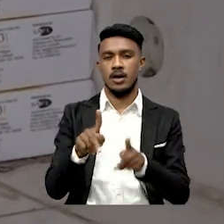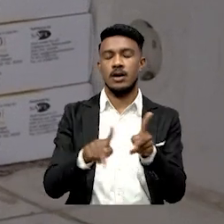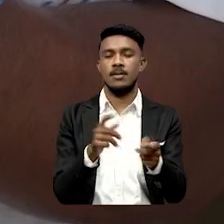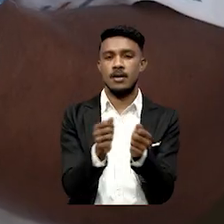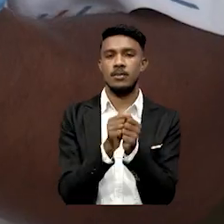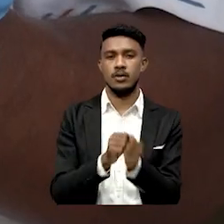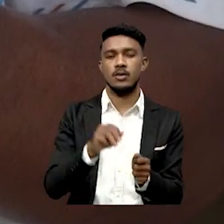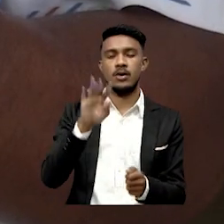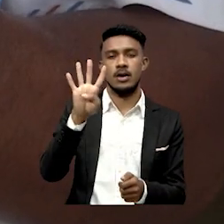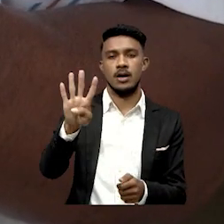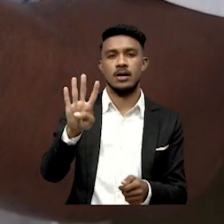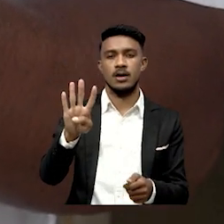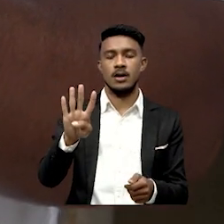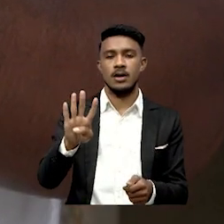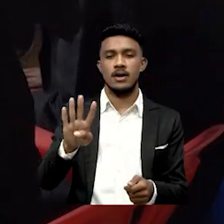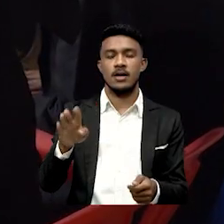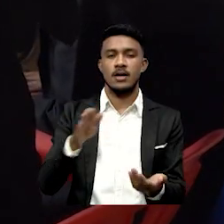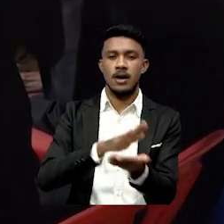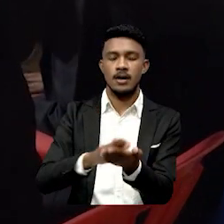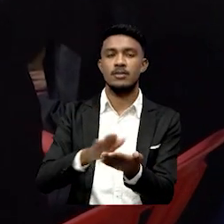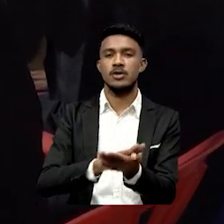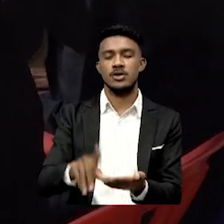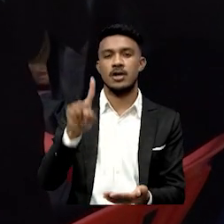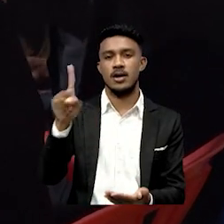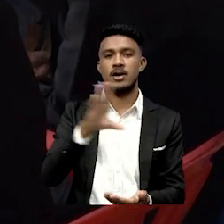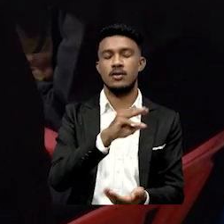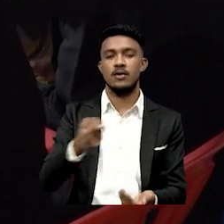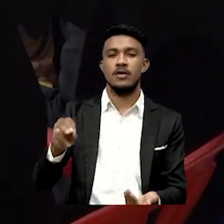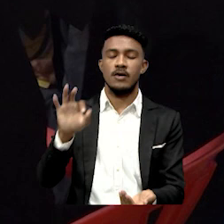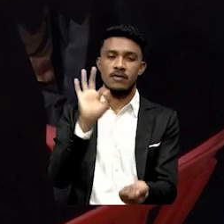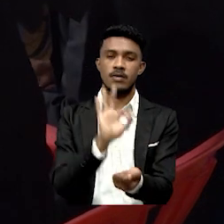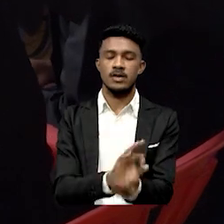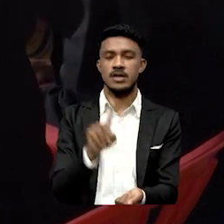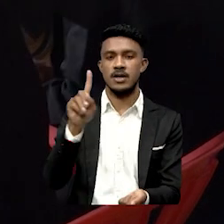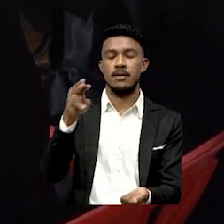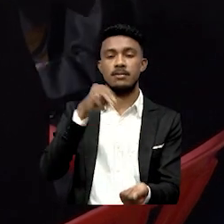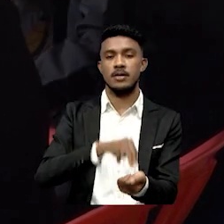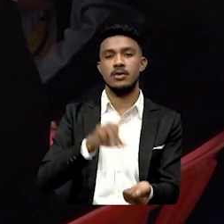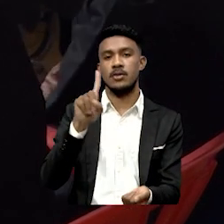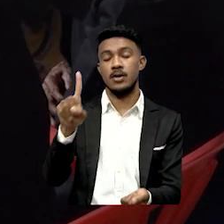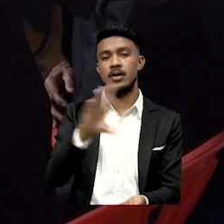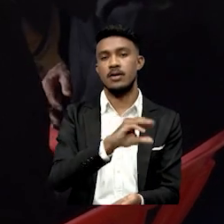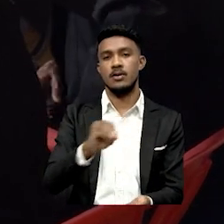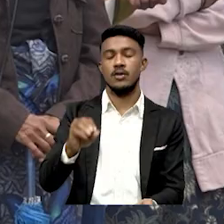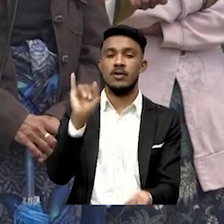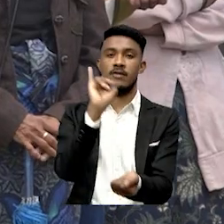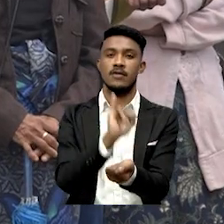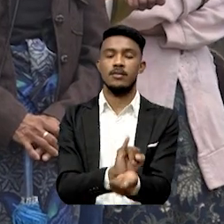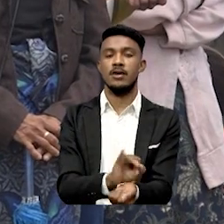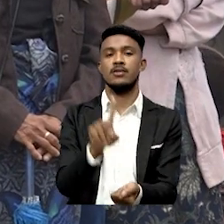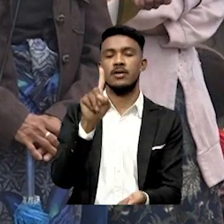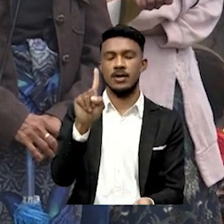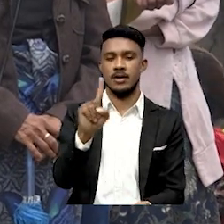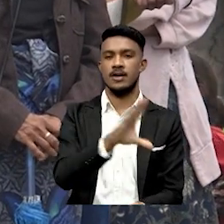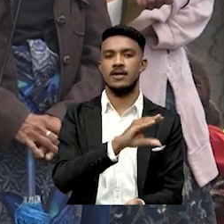nebe composto husi cleaner ida, farmácia ida, médico ida, no enfermeiro ida.